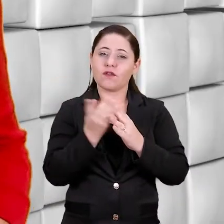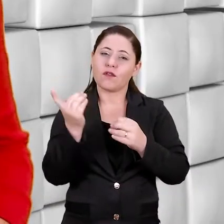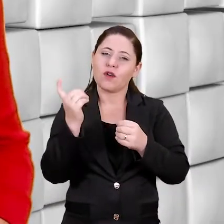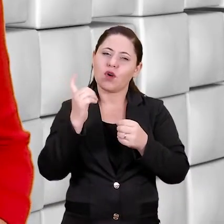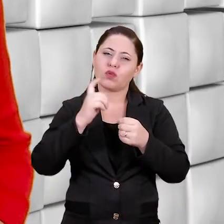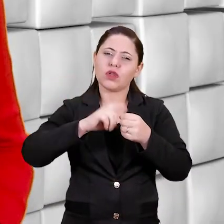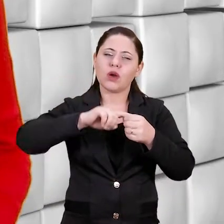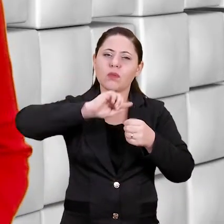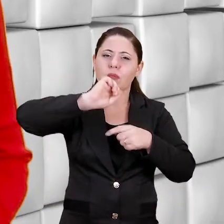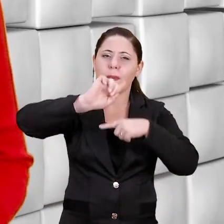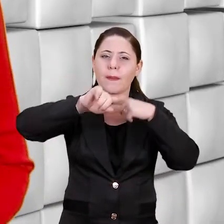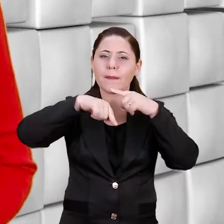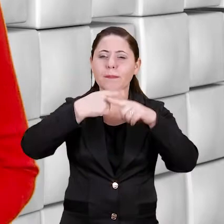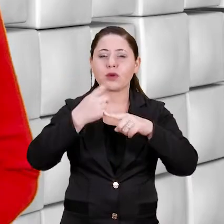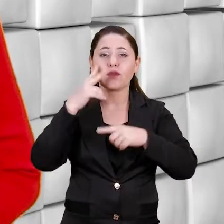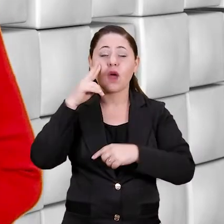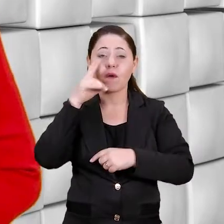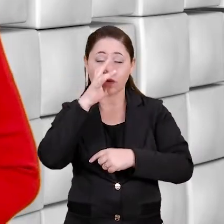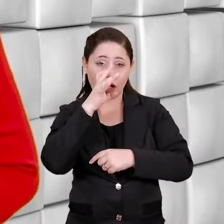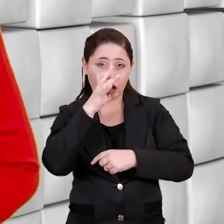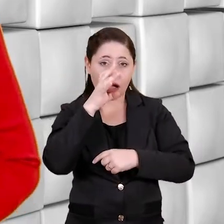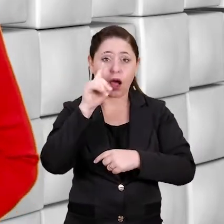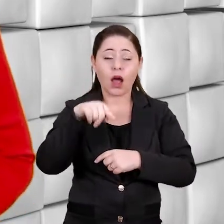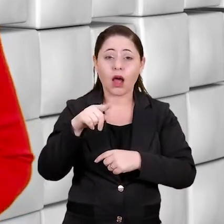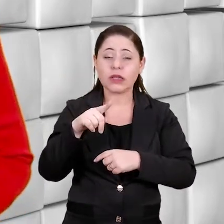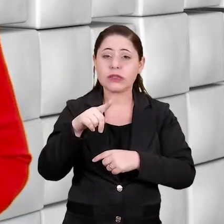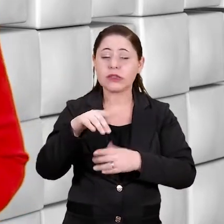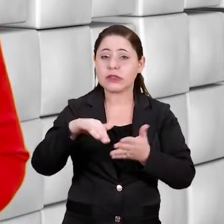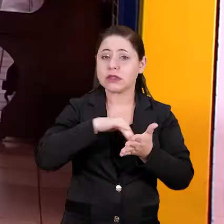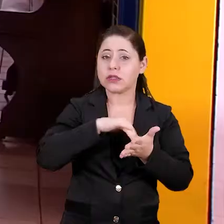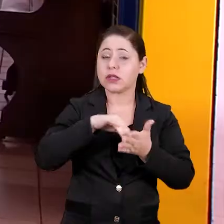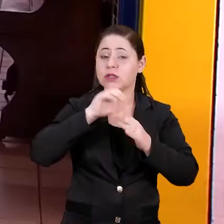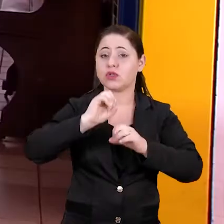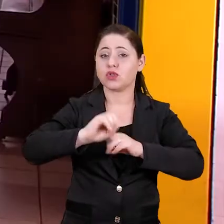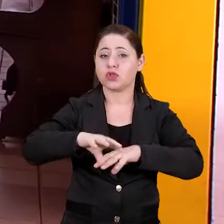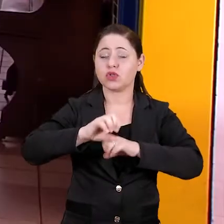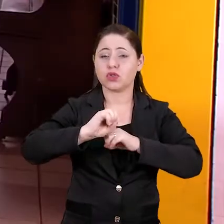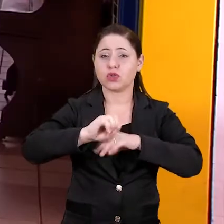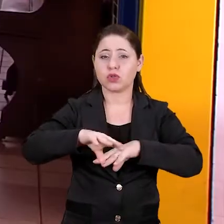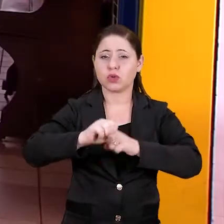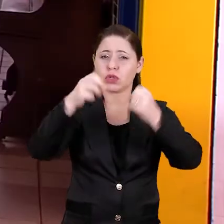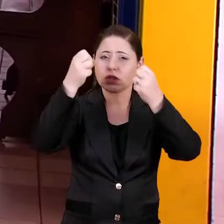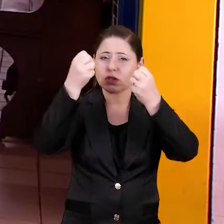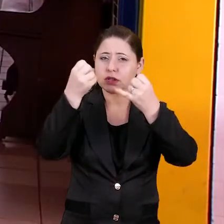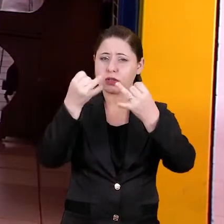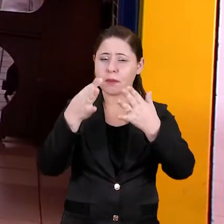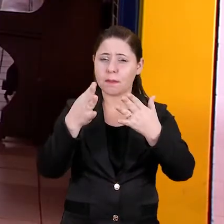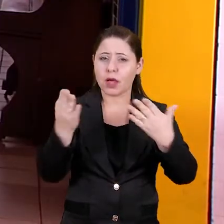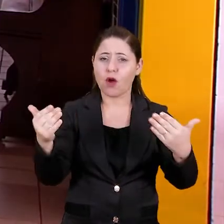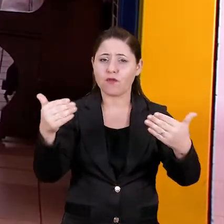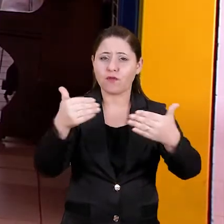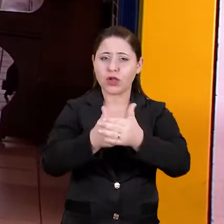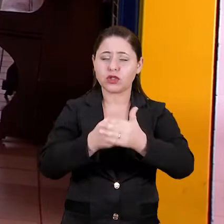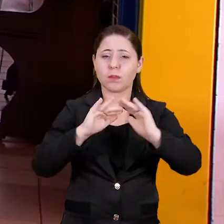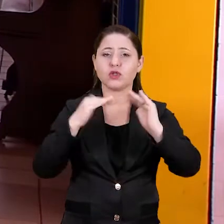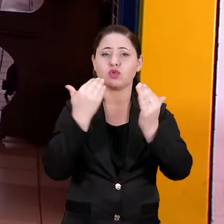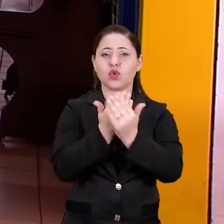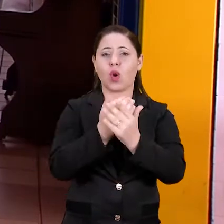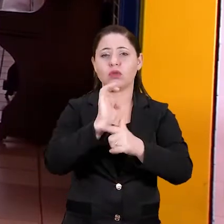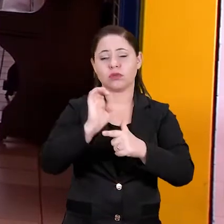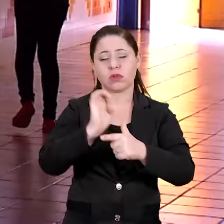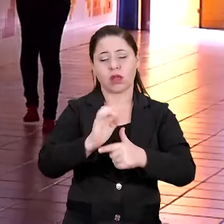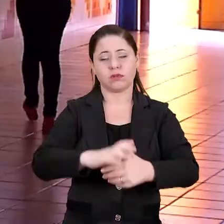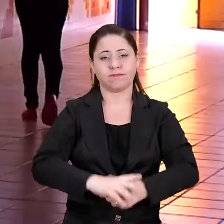breve intervalo e no próximo bloco você acompanha. Secretária de Educação explica o fechamento